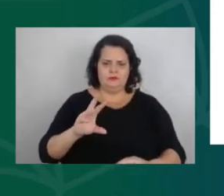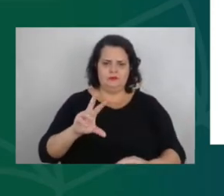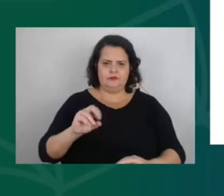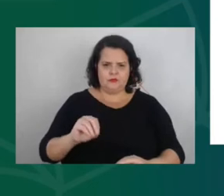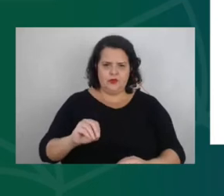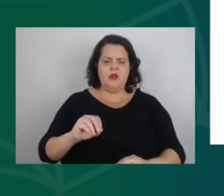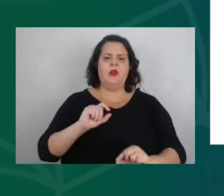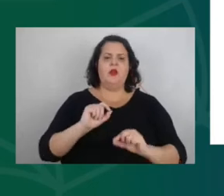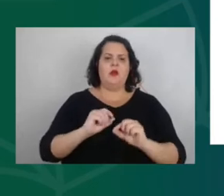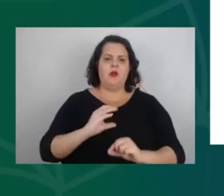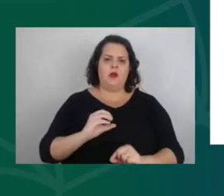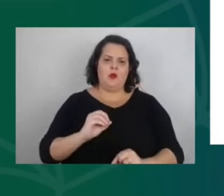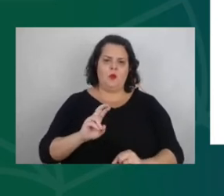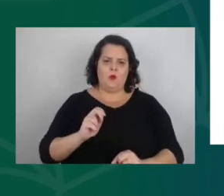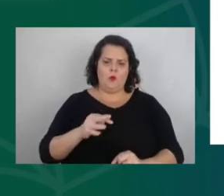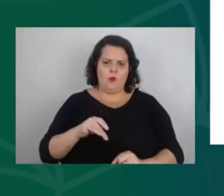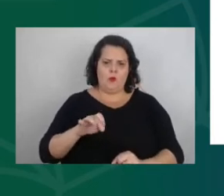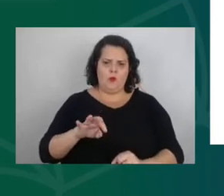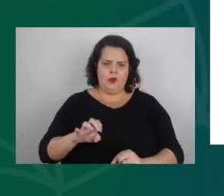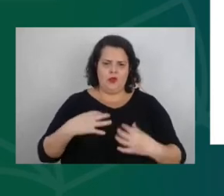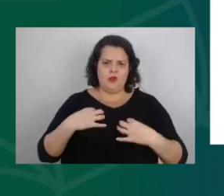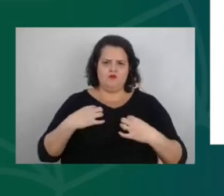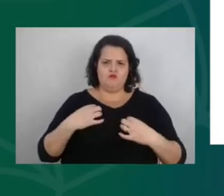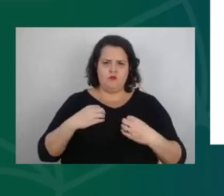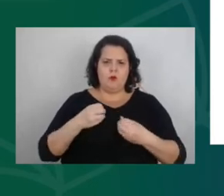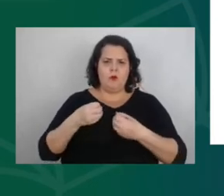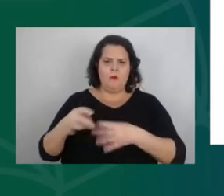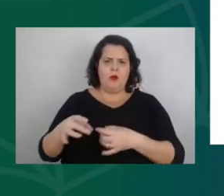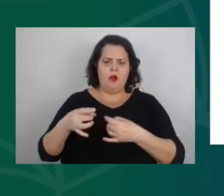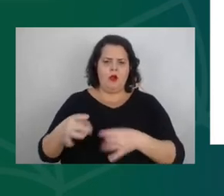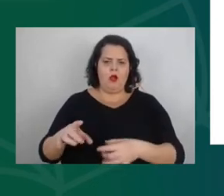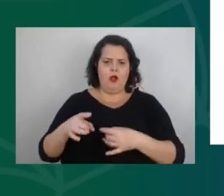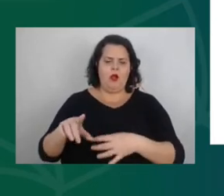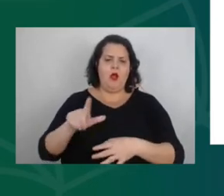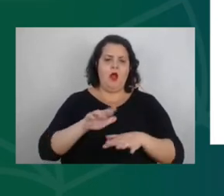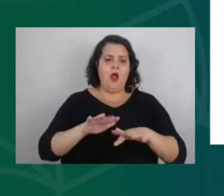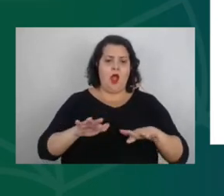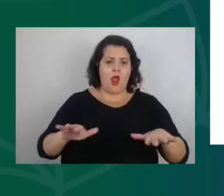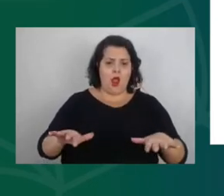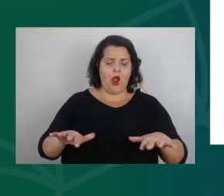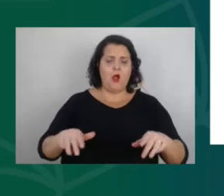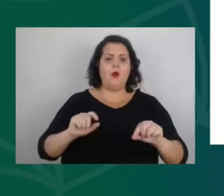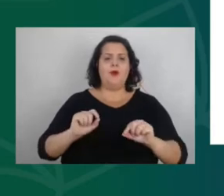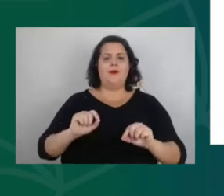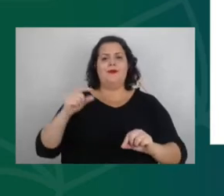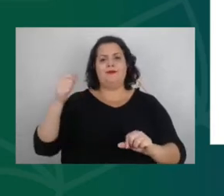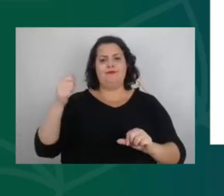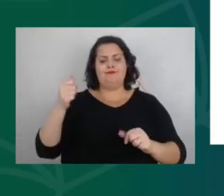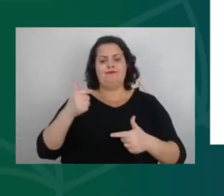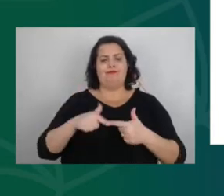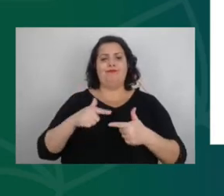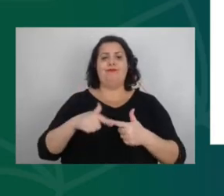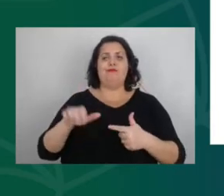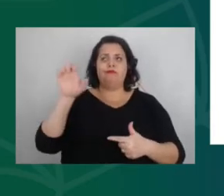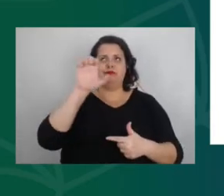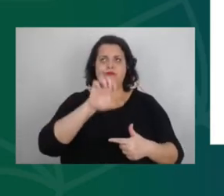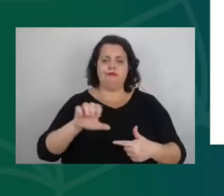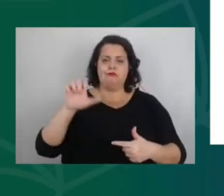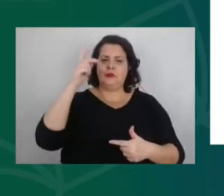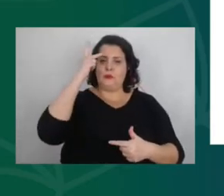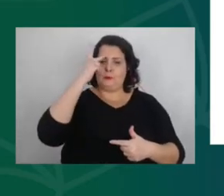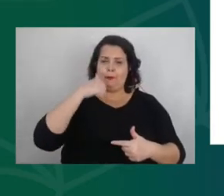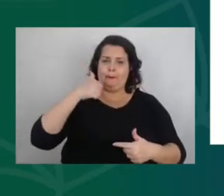são descartados em rio, e esse é um problema grande, especialmente aqui no estado de São Paulo, onde